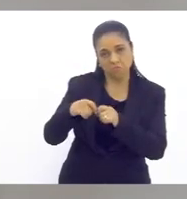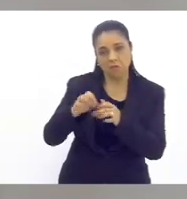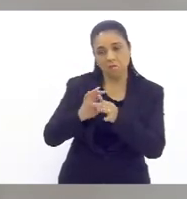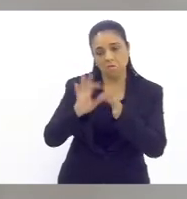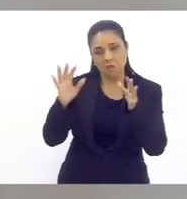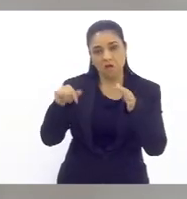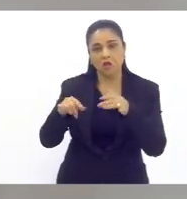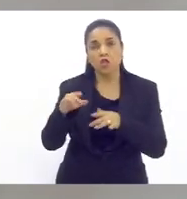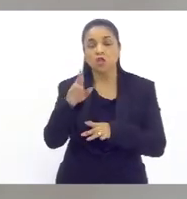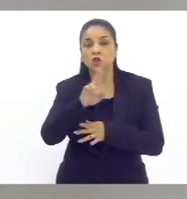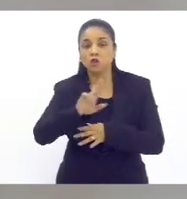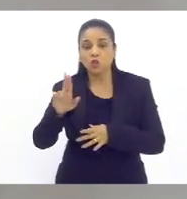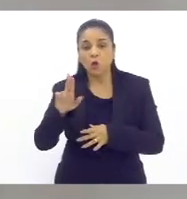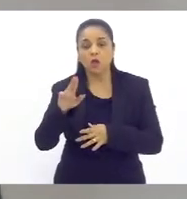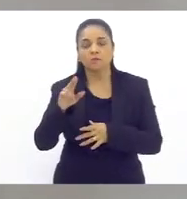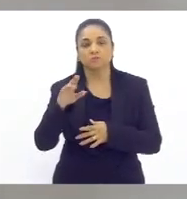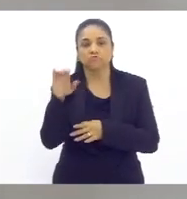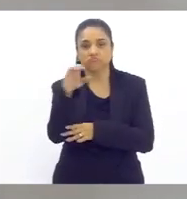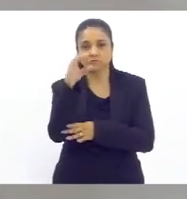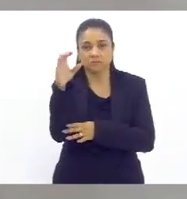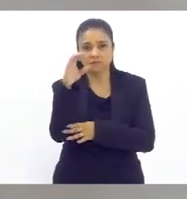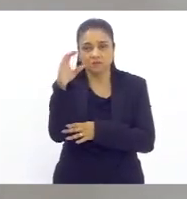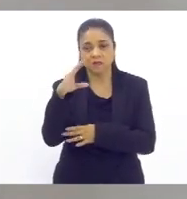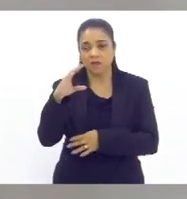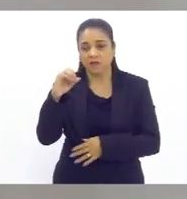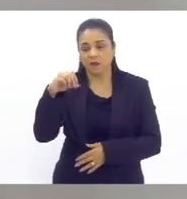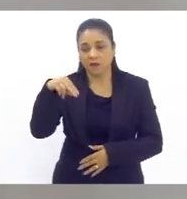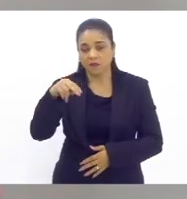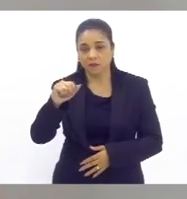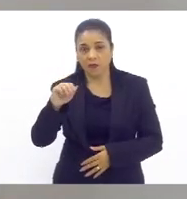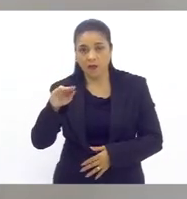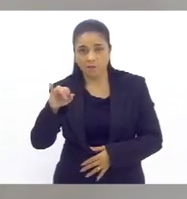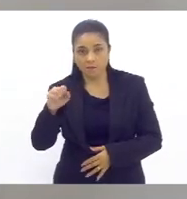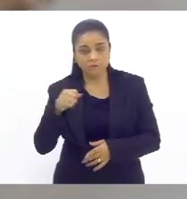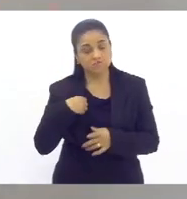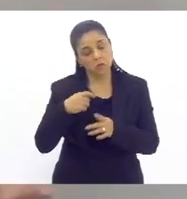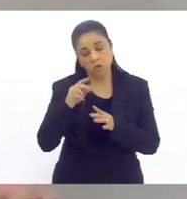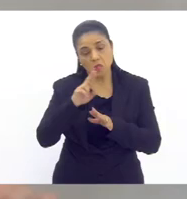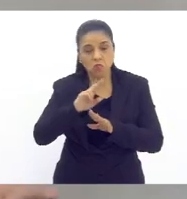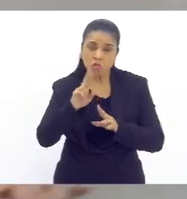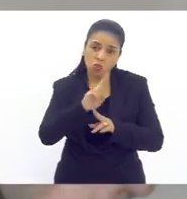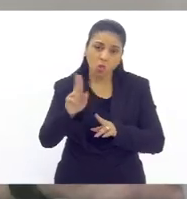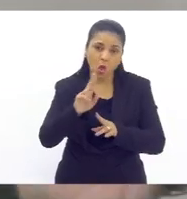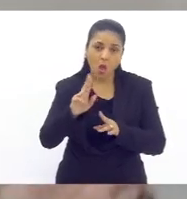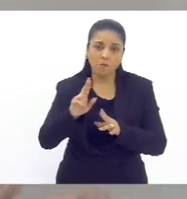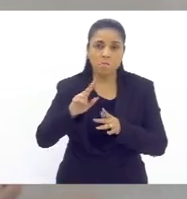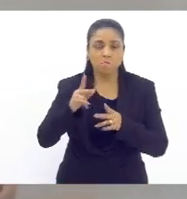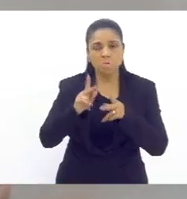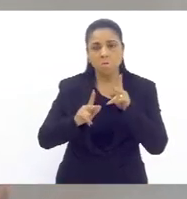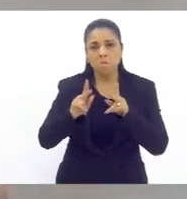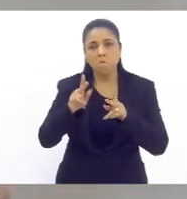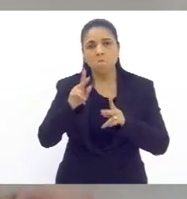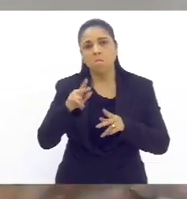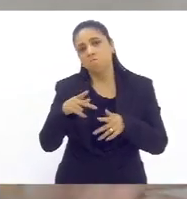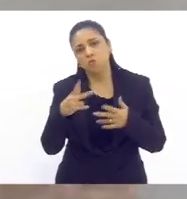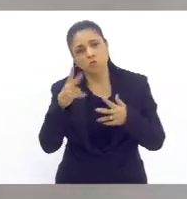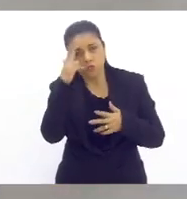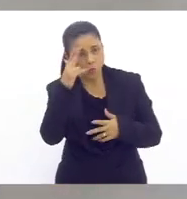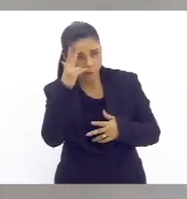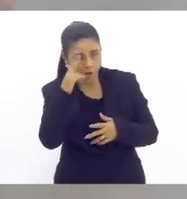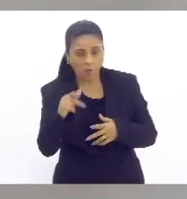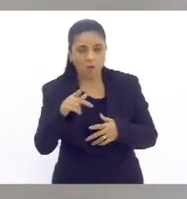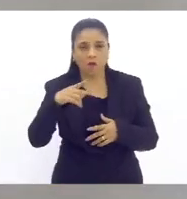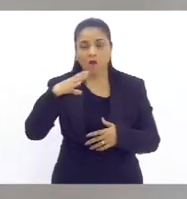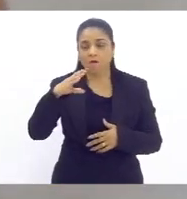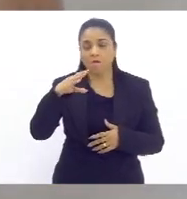tem o nome científico de cannabis a gente usa o termo cannabis que é o nome científico mas é maconha é um nome popular dessa dessa dessa planta mas isso